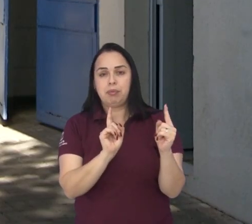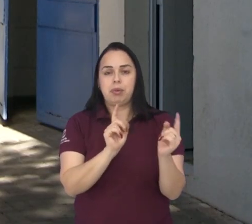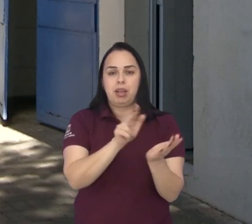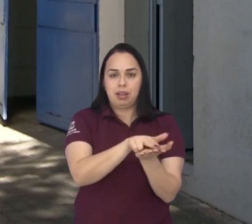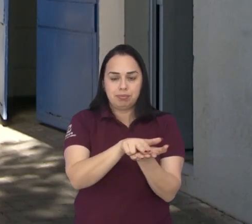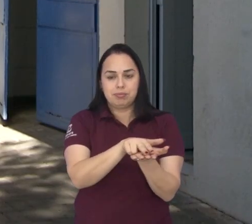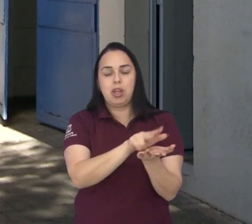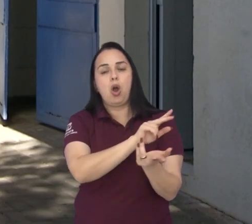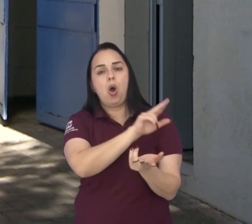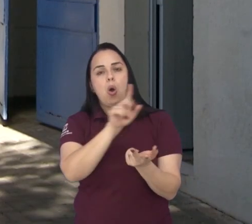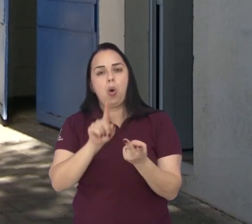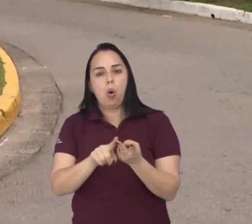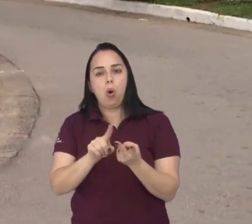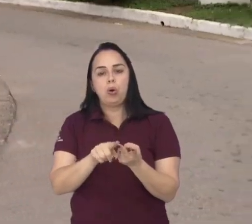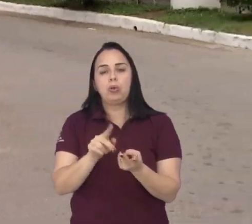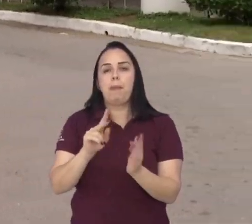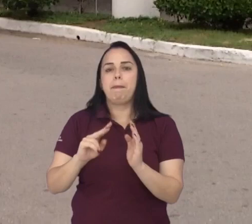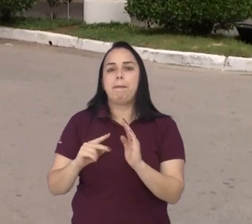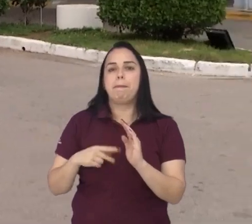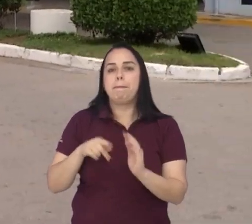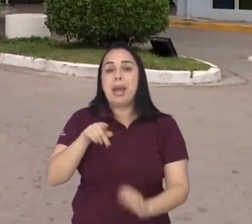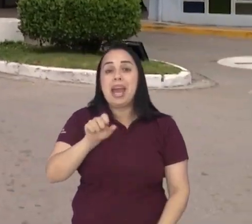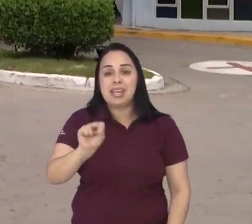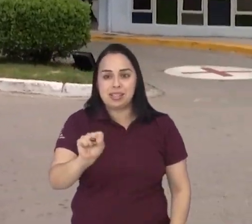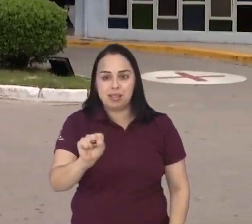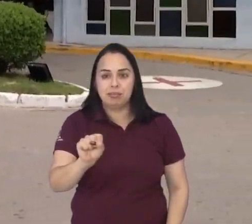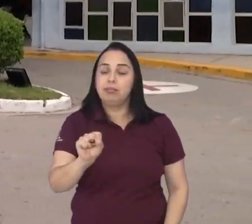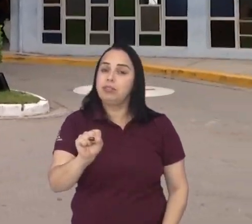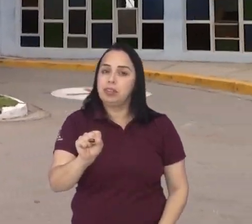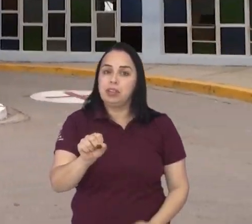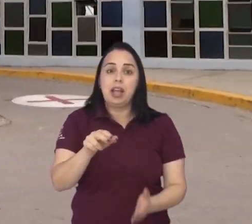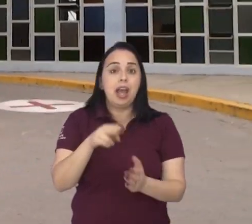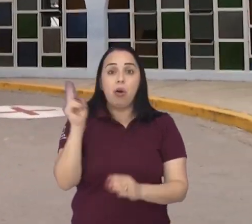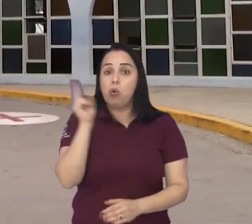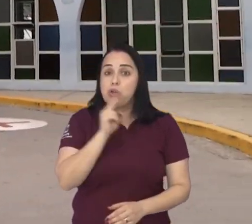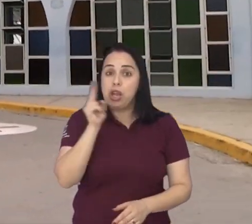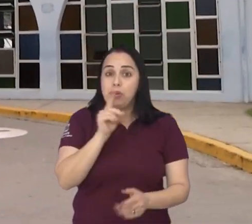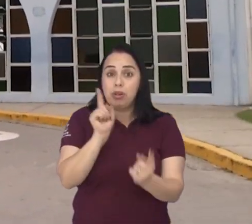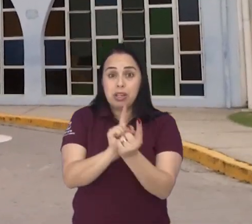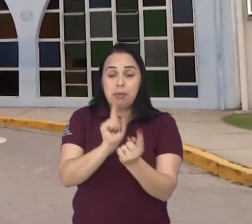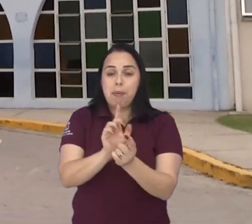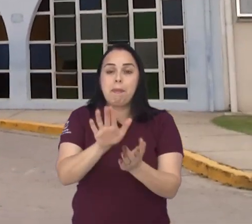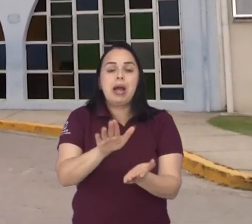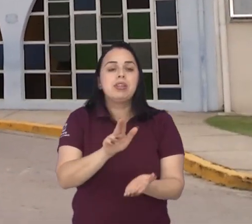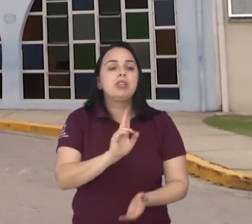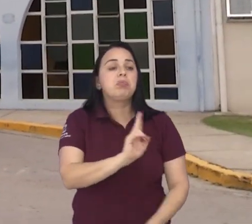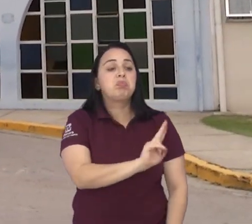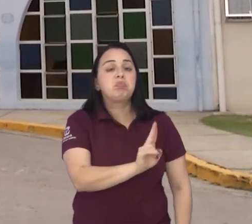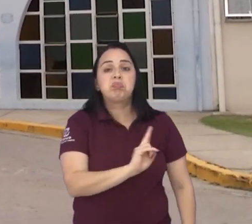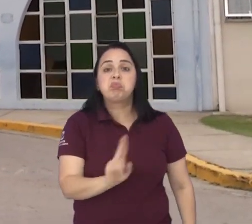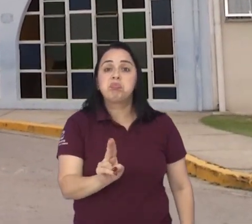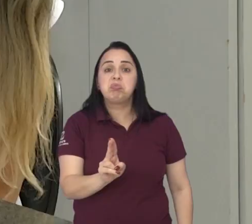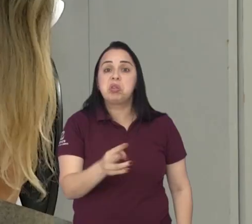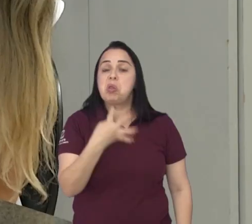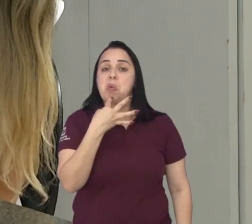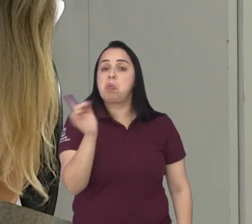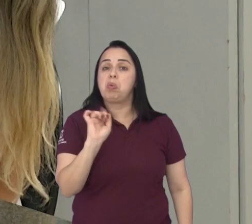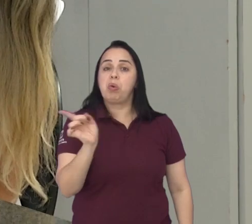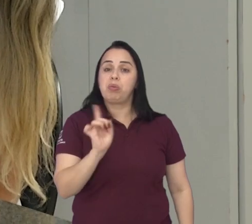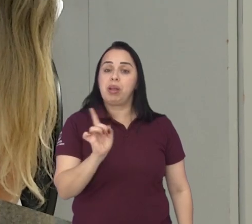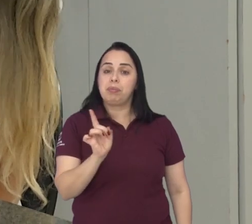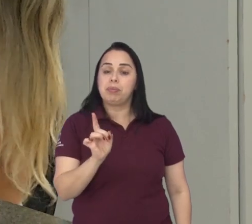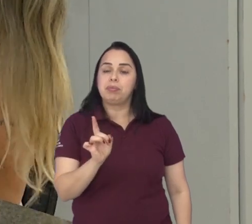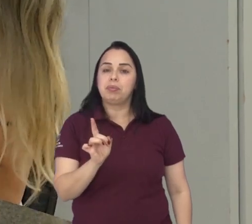ambulância, geralmente desacordados, ou pelo pronto-socorro. O atendimento é feito de imediato, mas eles são registrados como